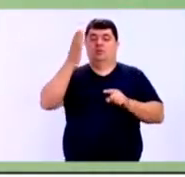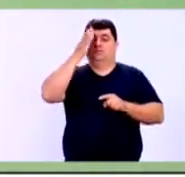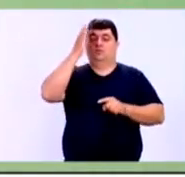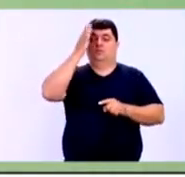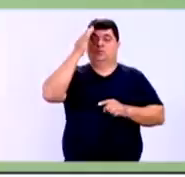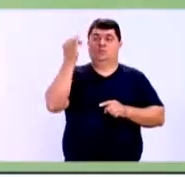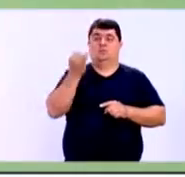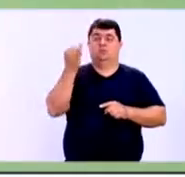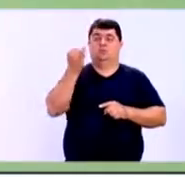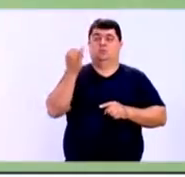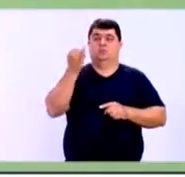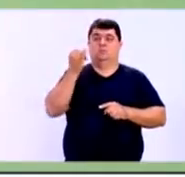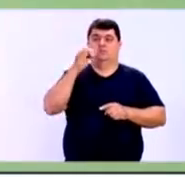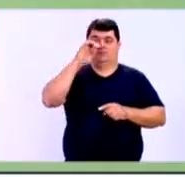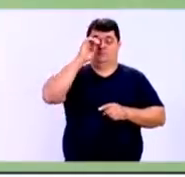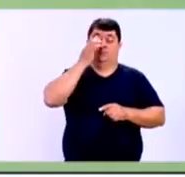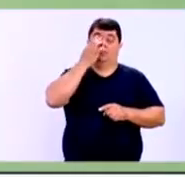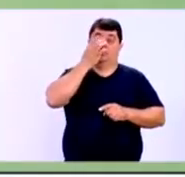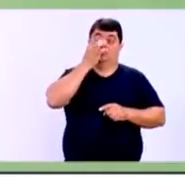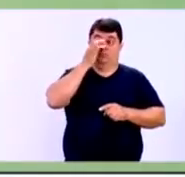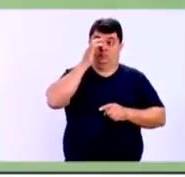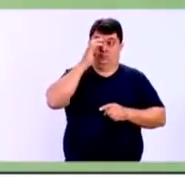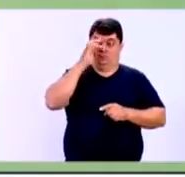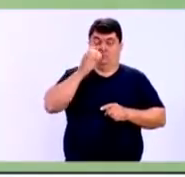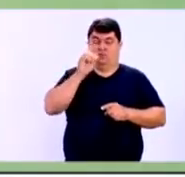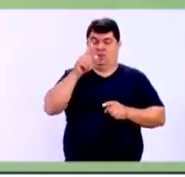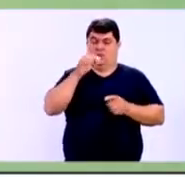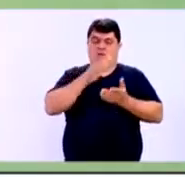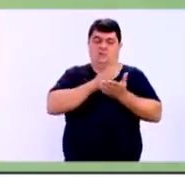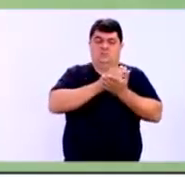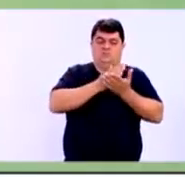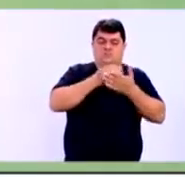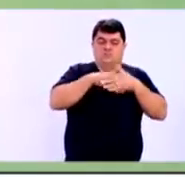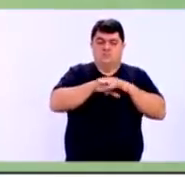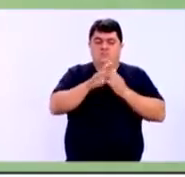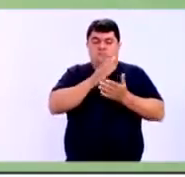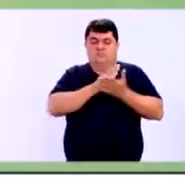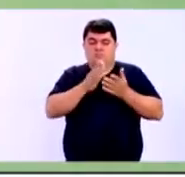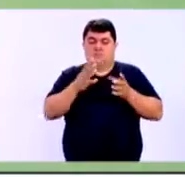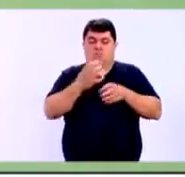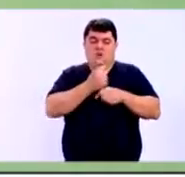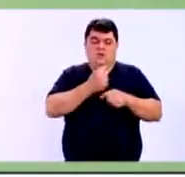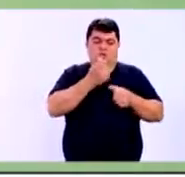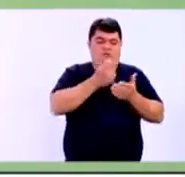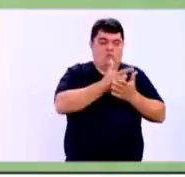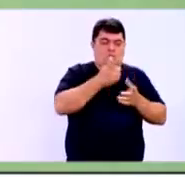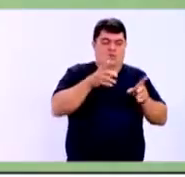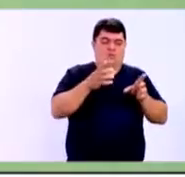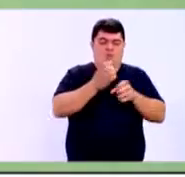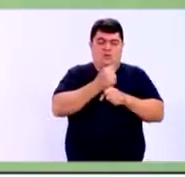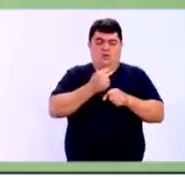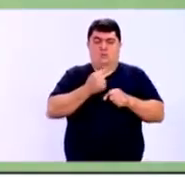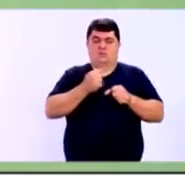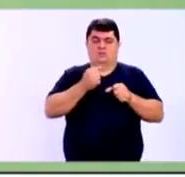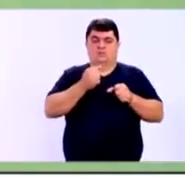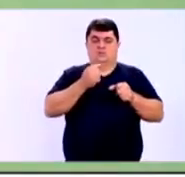da mercadoria vendida, que é o saldo inicial, mais compra, mais saldo final.